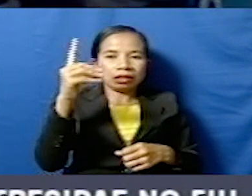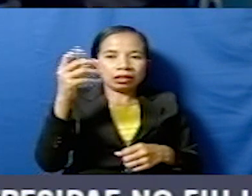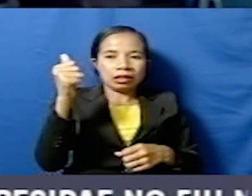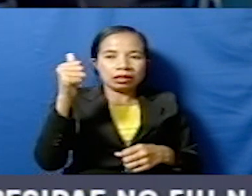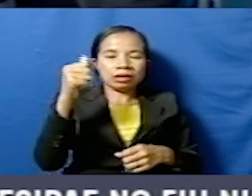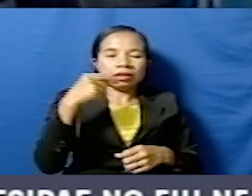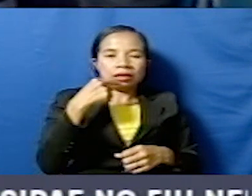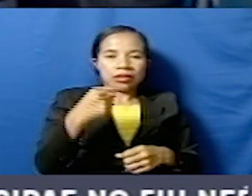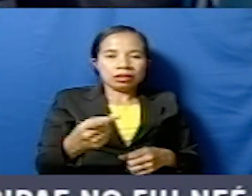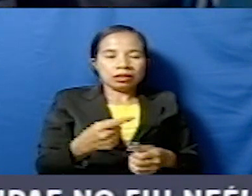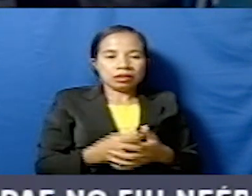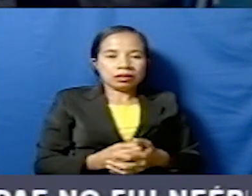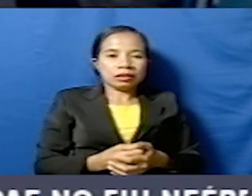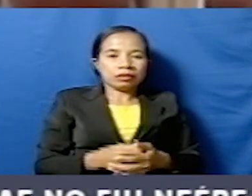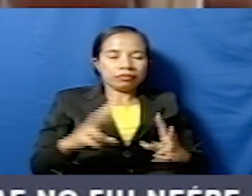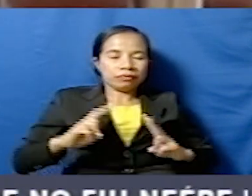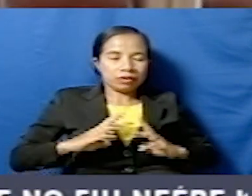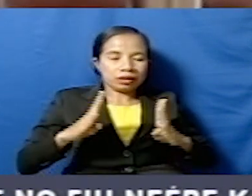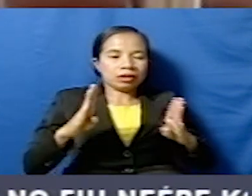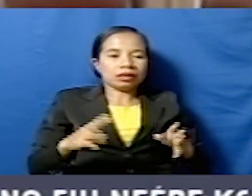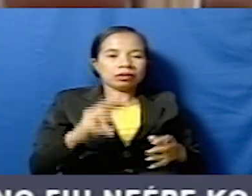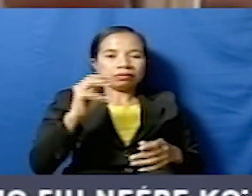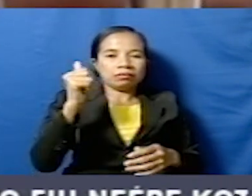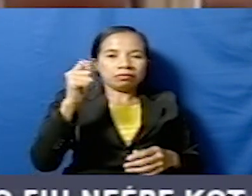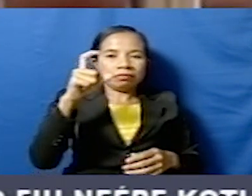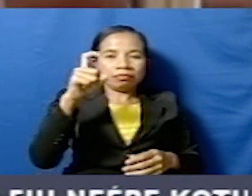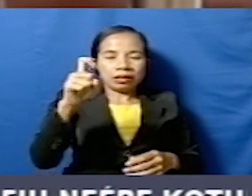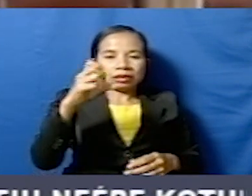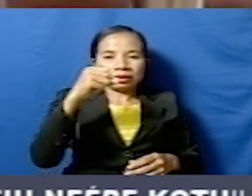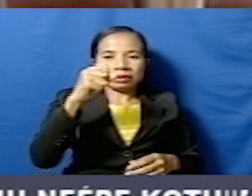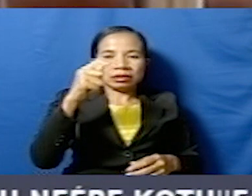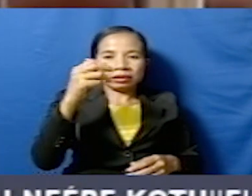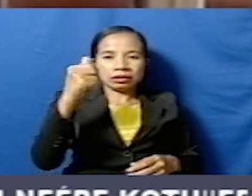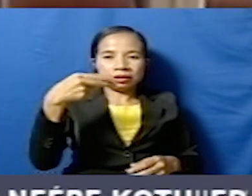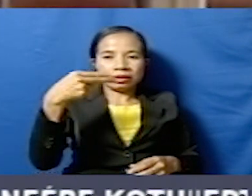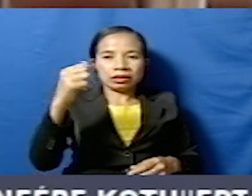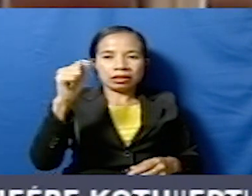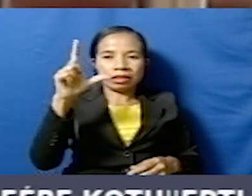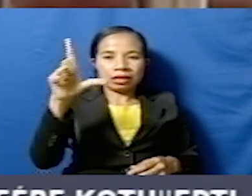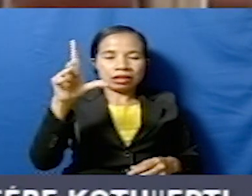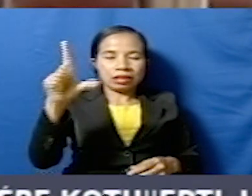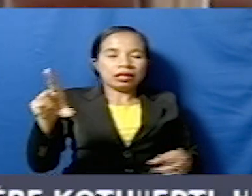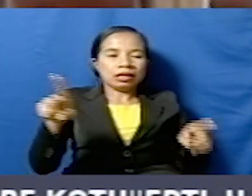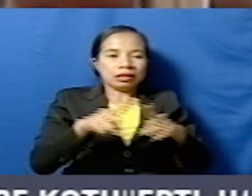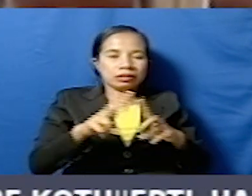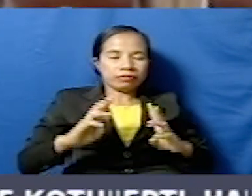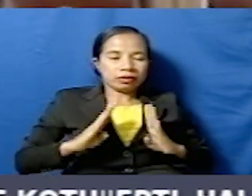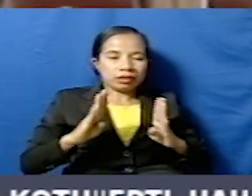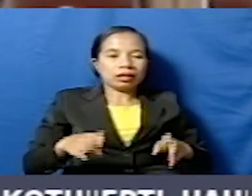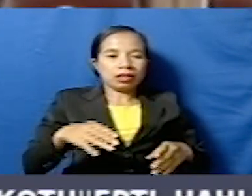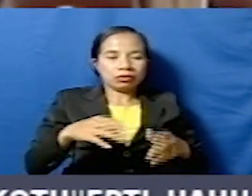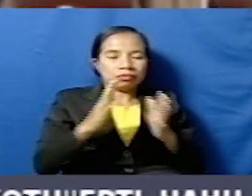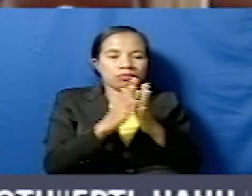Martins Fossa Sincadac, saudoso Maxtal Nudar Herói Bot Nação Timor-Leste, Tamba Ho